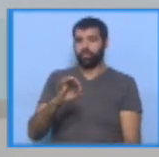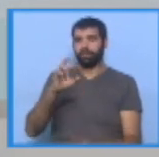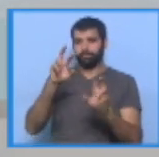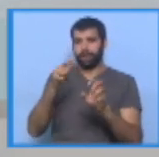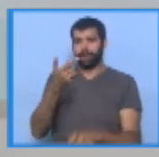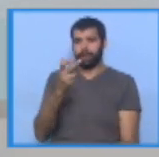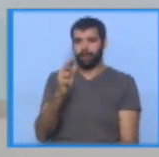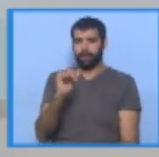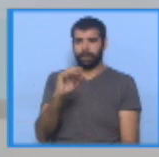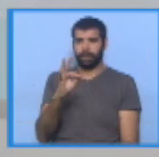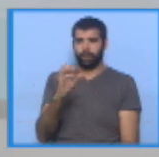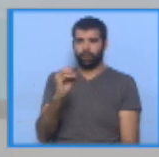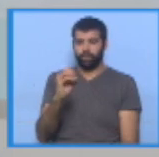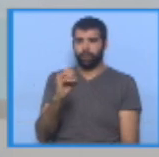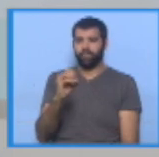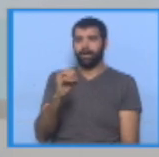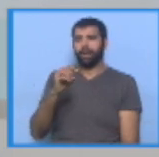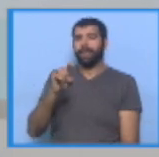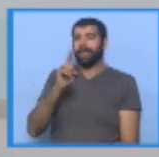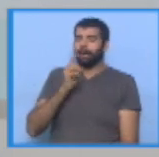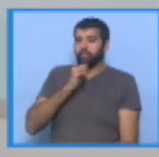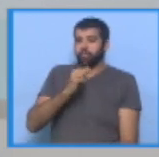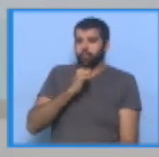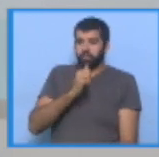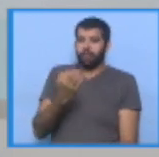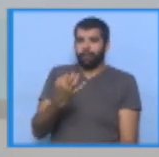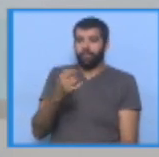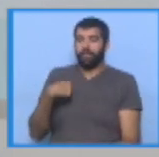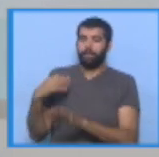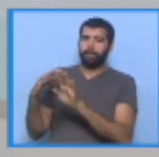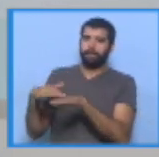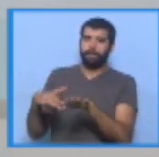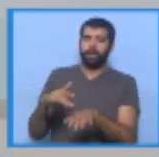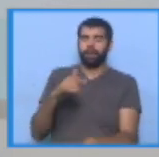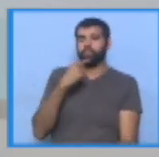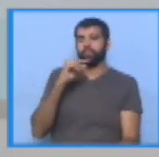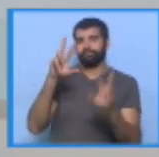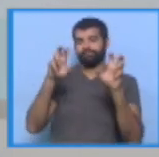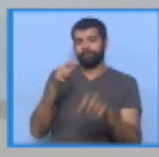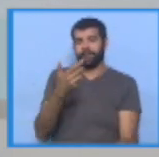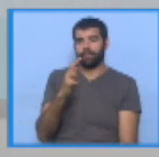como qualificativo, como era hábito, majestosa procissão de triunfo. E nós sabemos